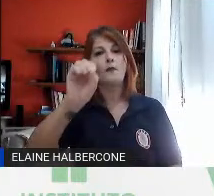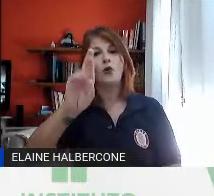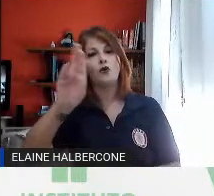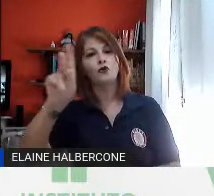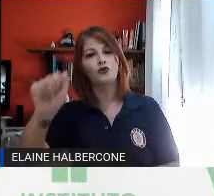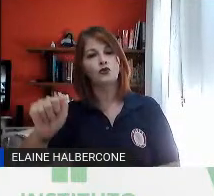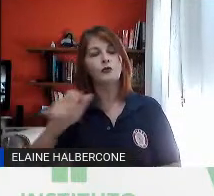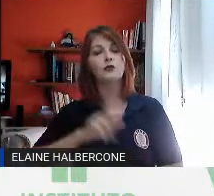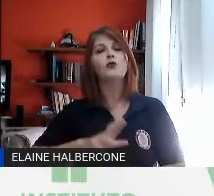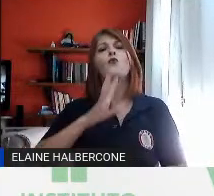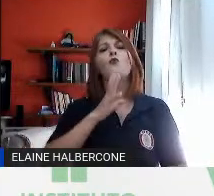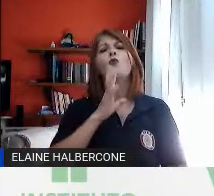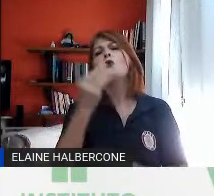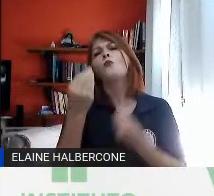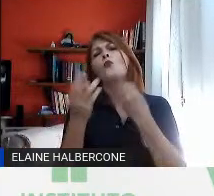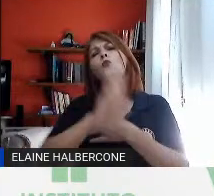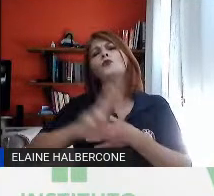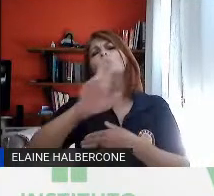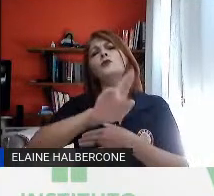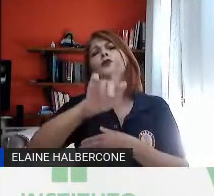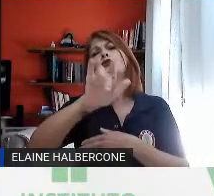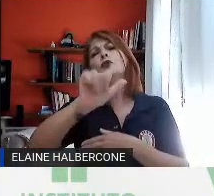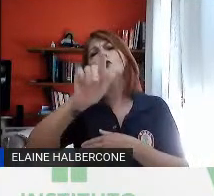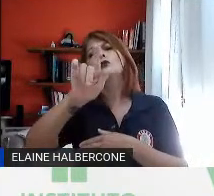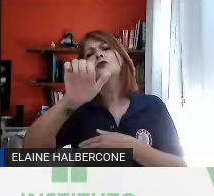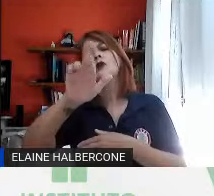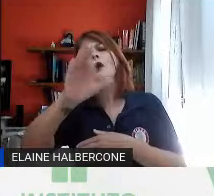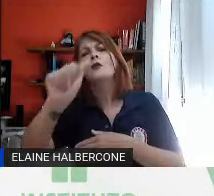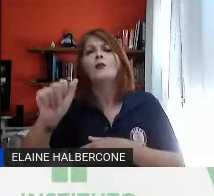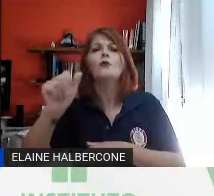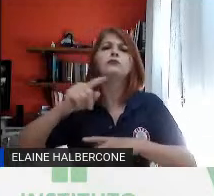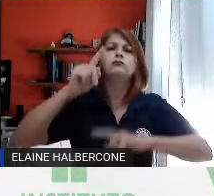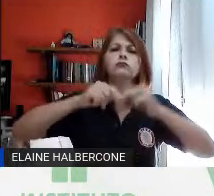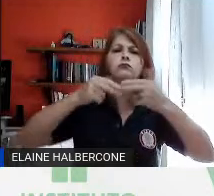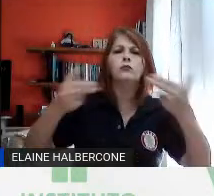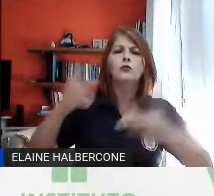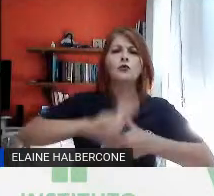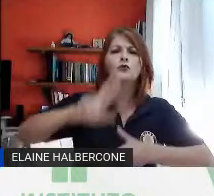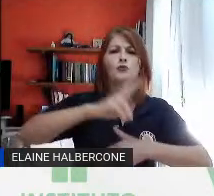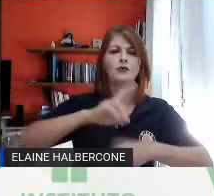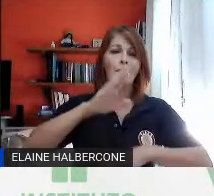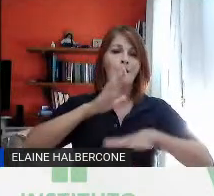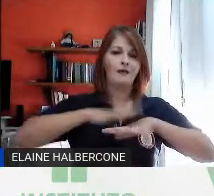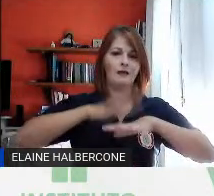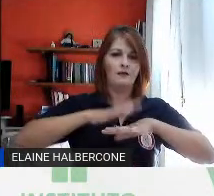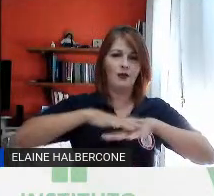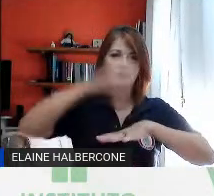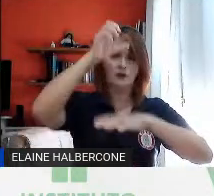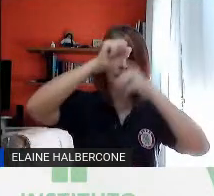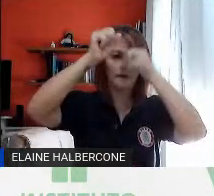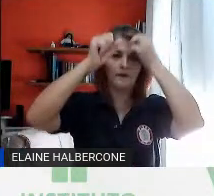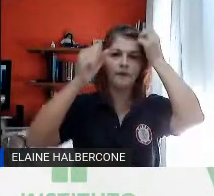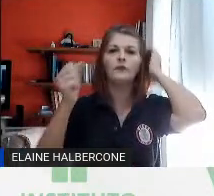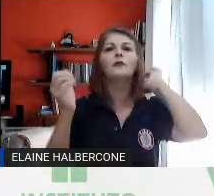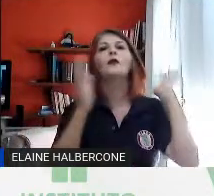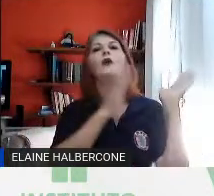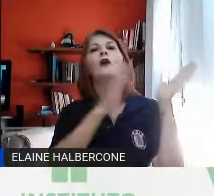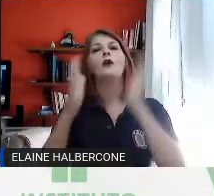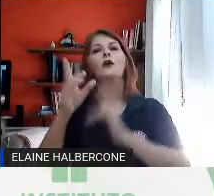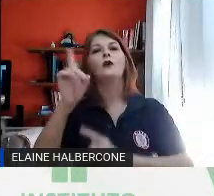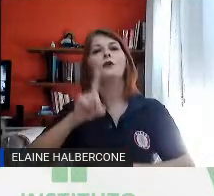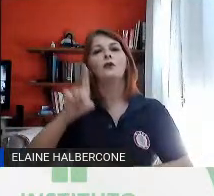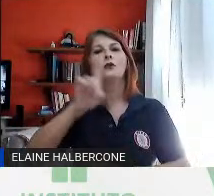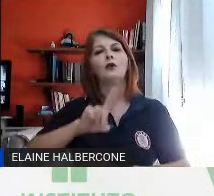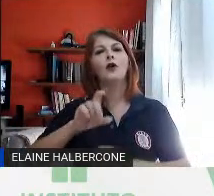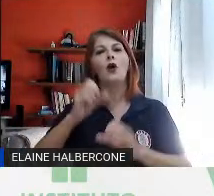como utilizar o GeoGebra como uma ferramenta de aprendizagem da matemática. Ao lado direito, vocês podem perceber a logo